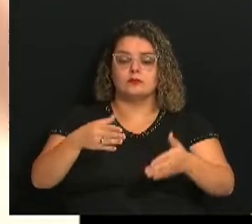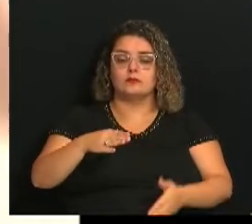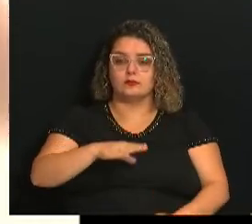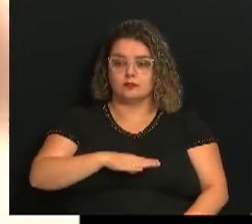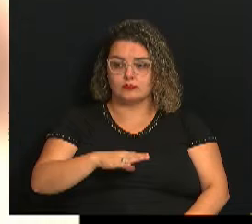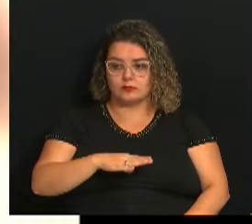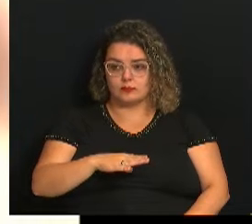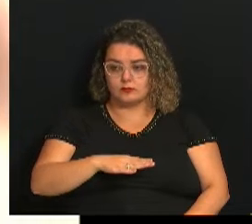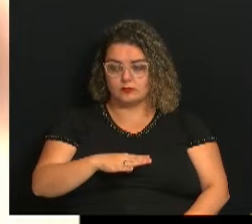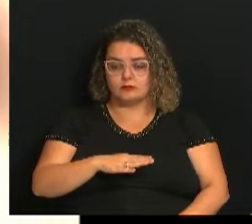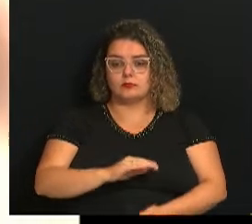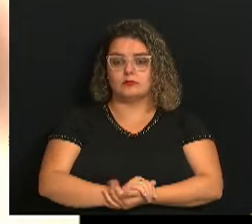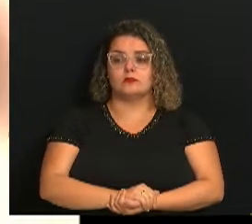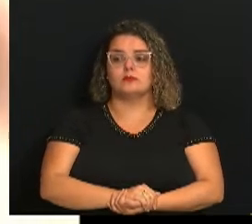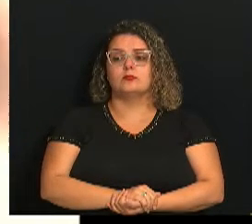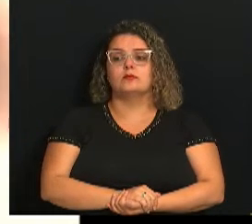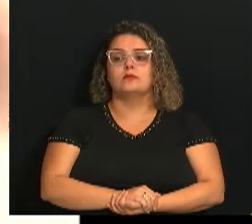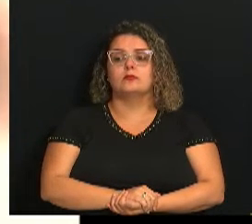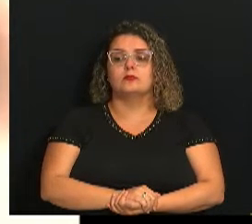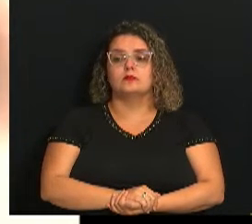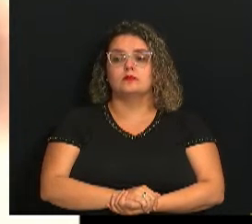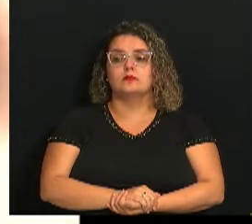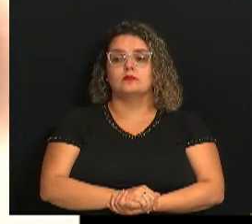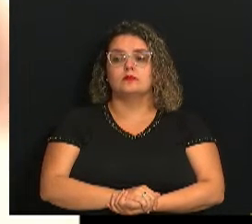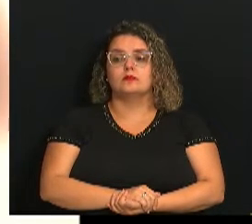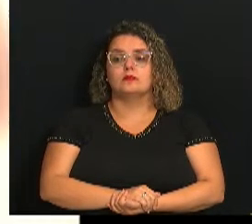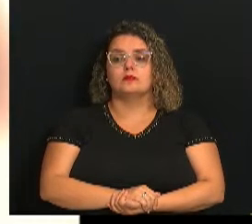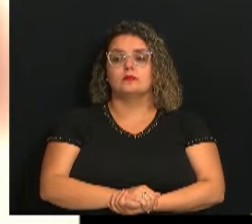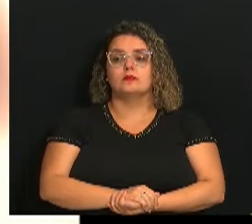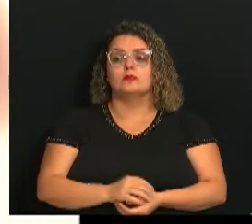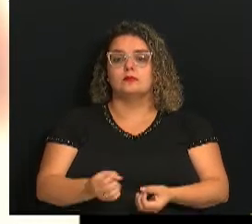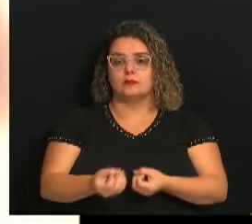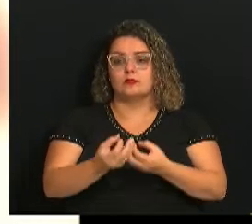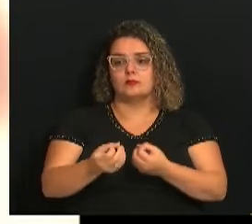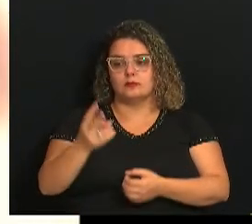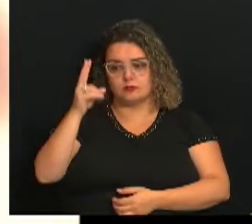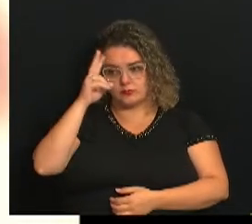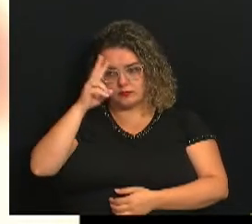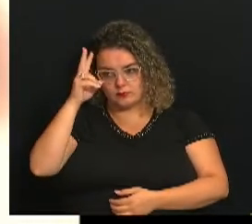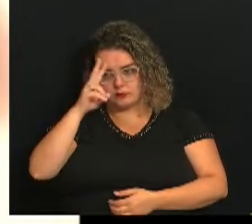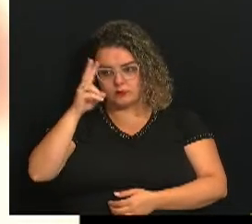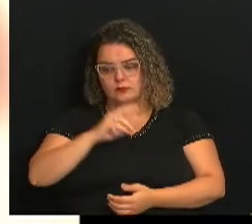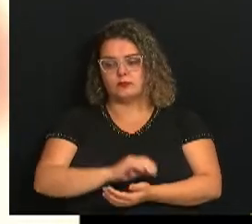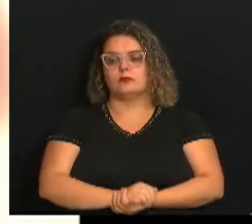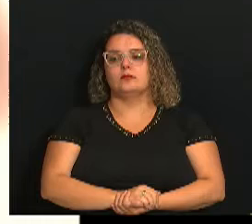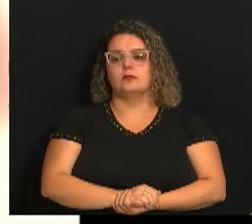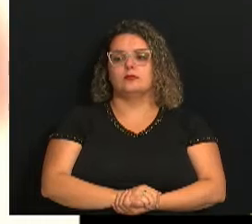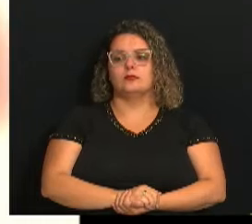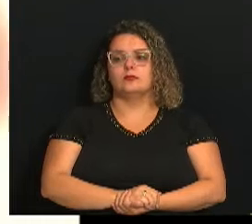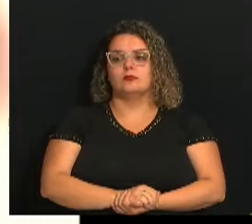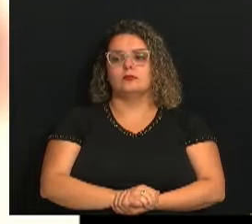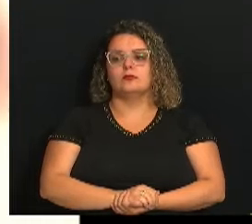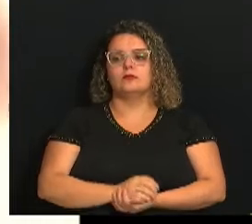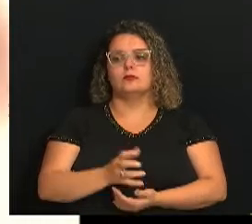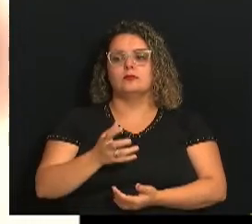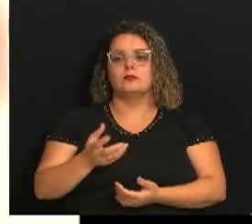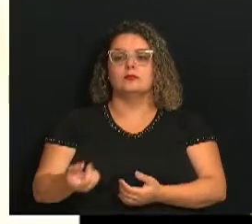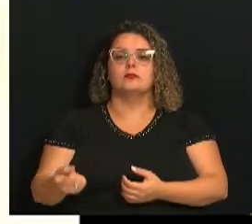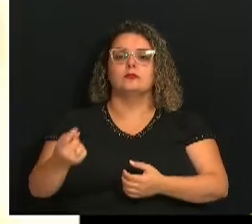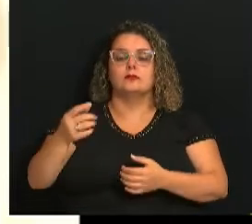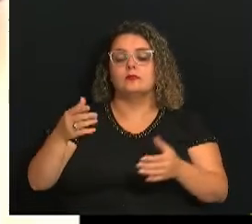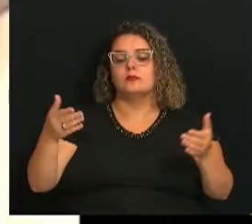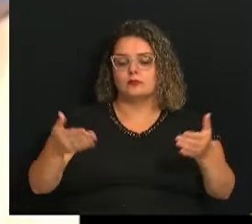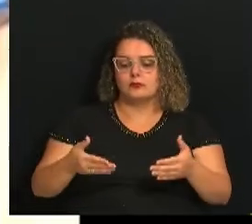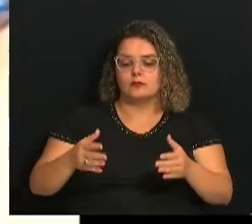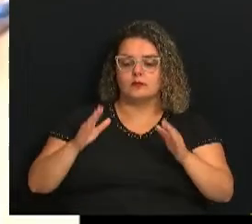A partir desse dado mais histórico, eu queria pular para o nosso momento atual para a gente